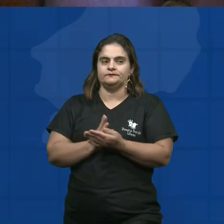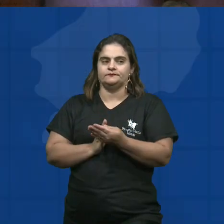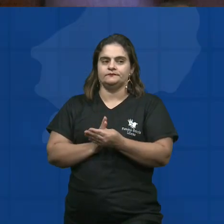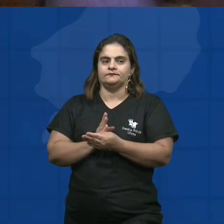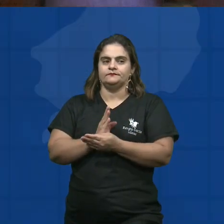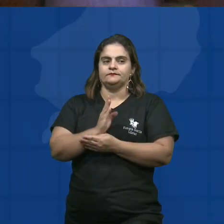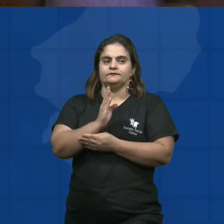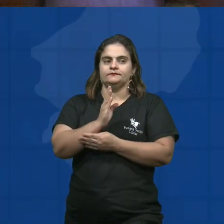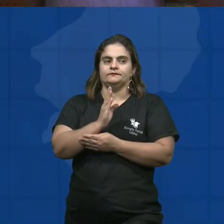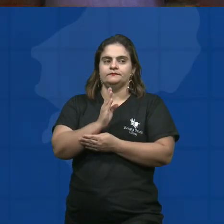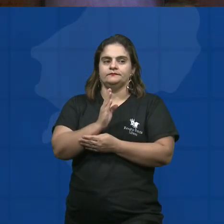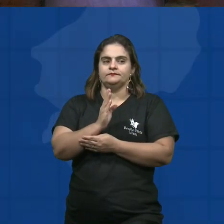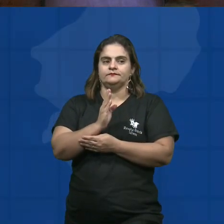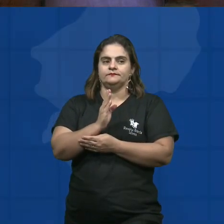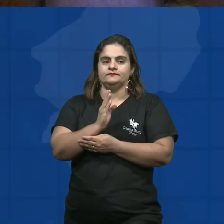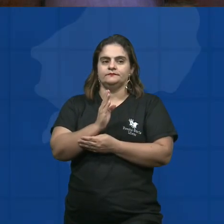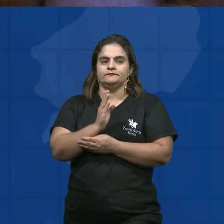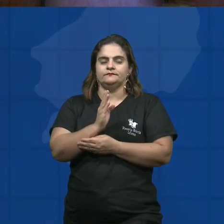encontram.